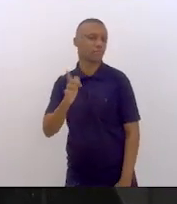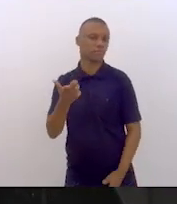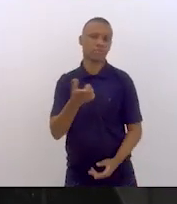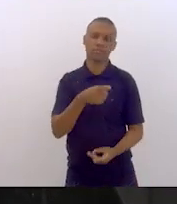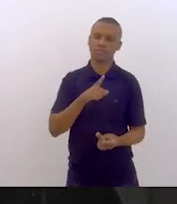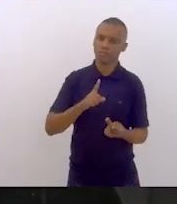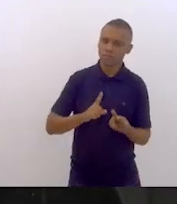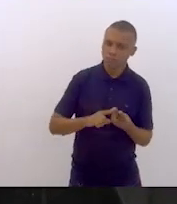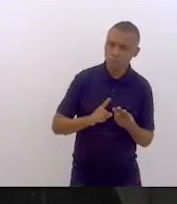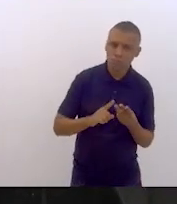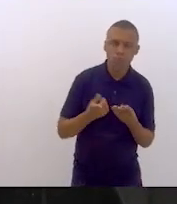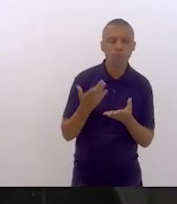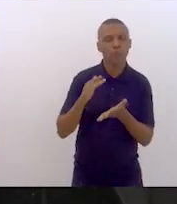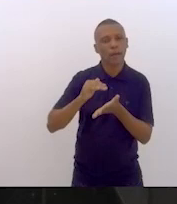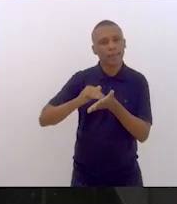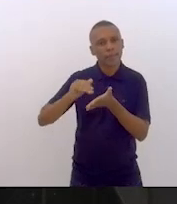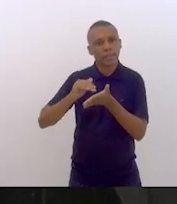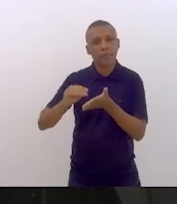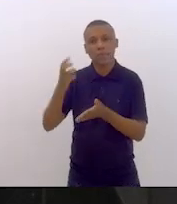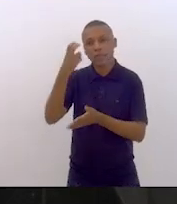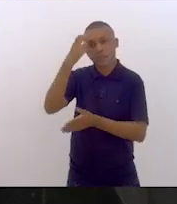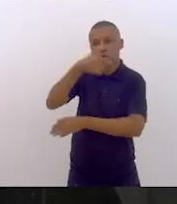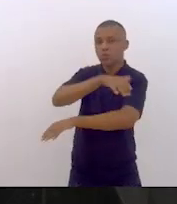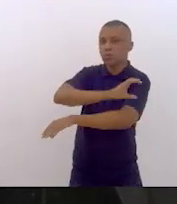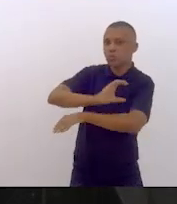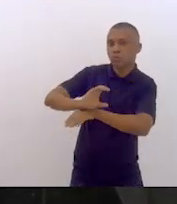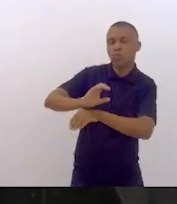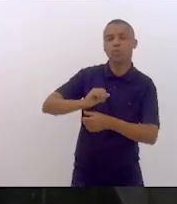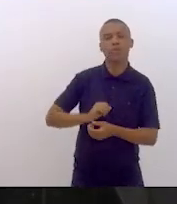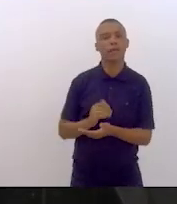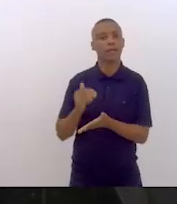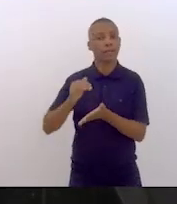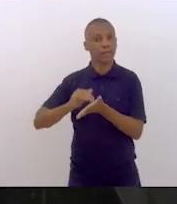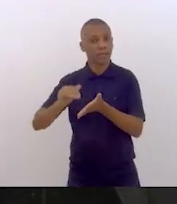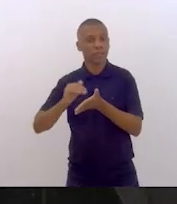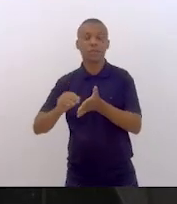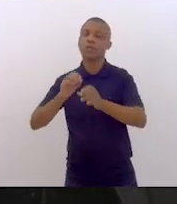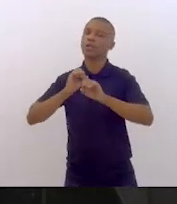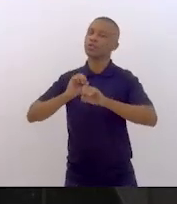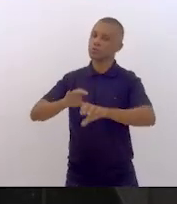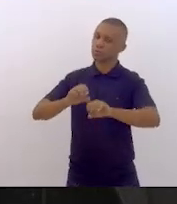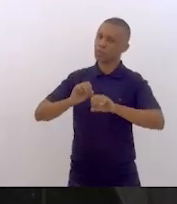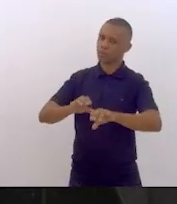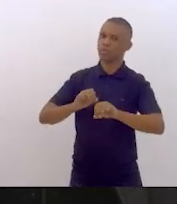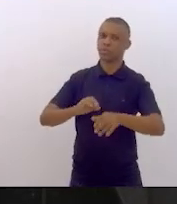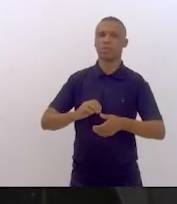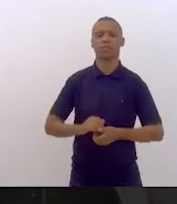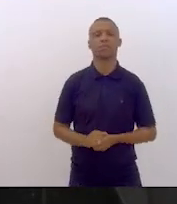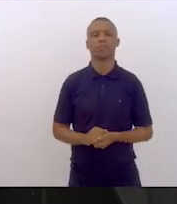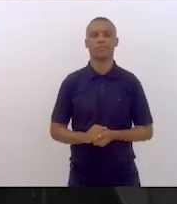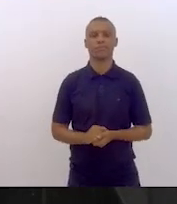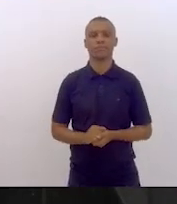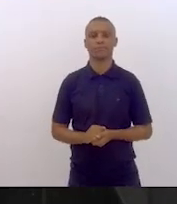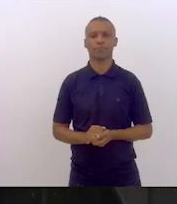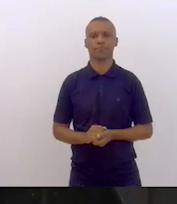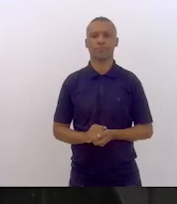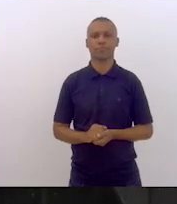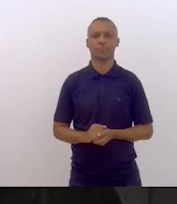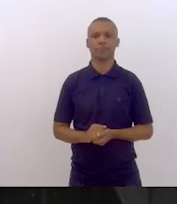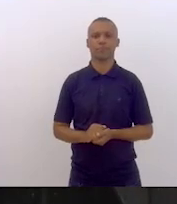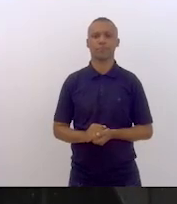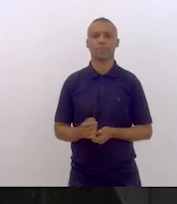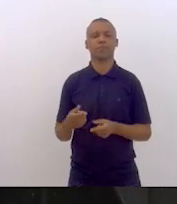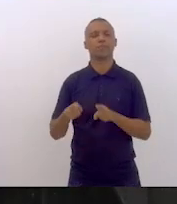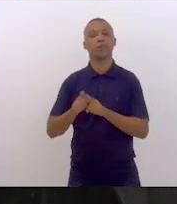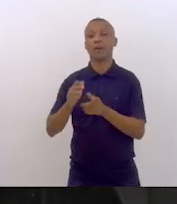com a Secretaria de Cultura com a secretaria de educação com a